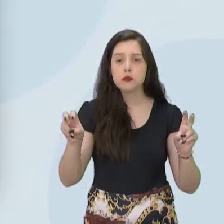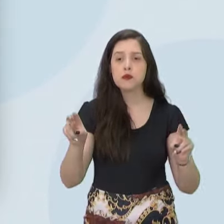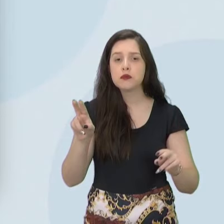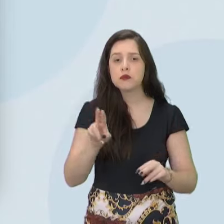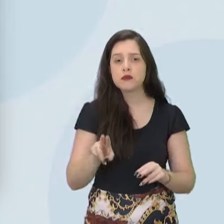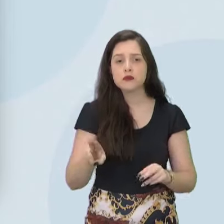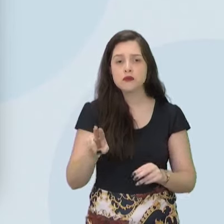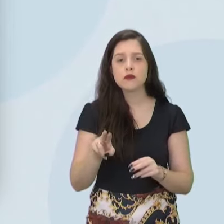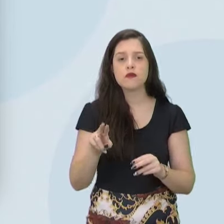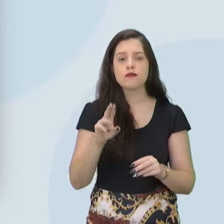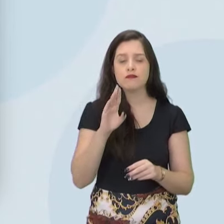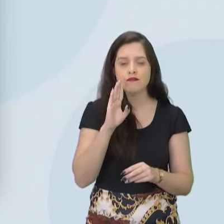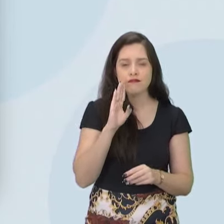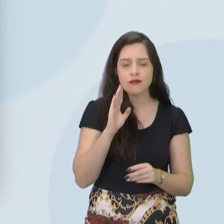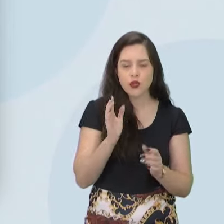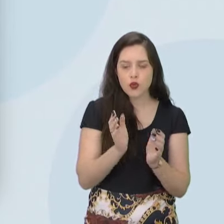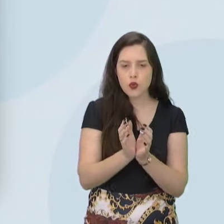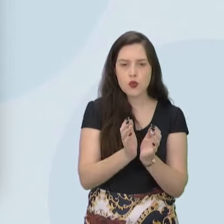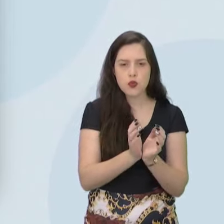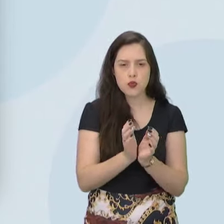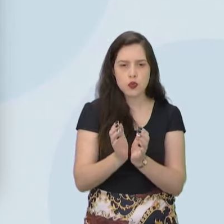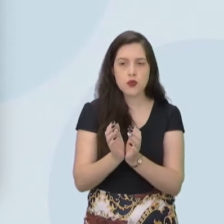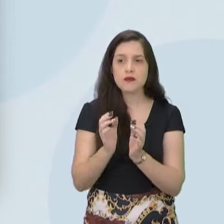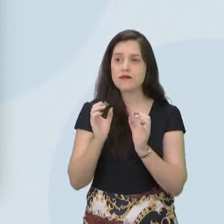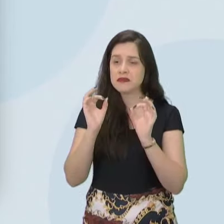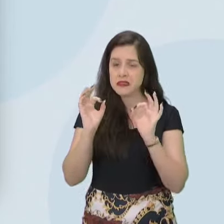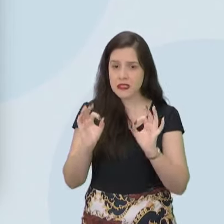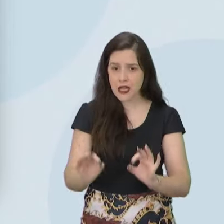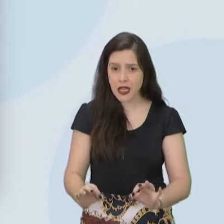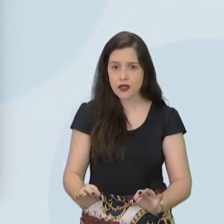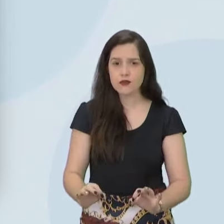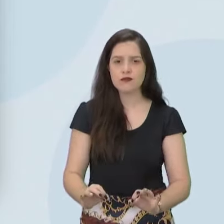relevantes, usando dados coletados diretamente e em